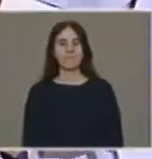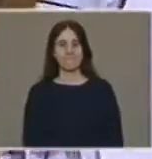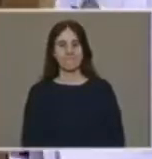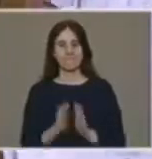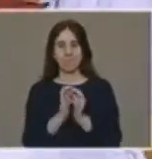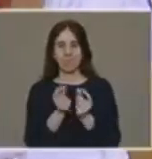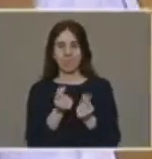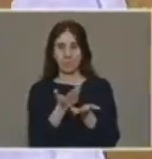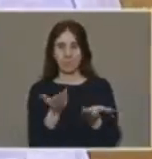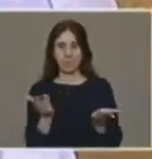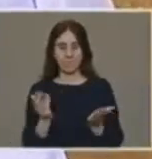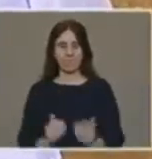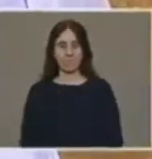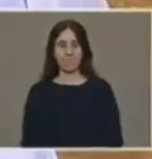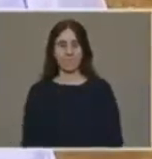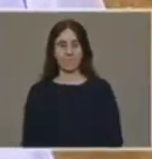Oremos.